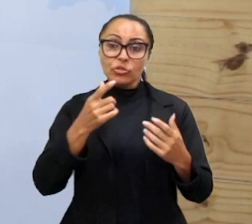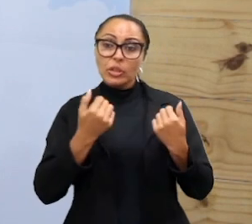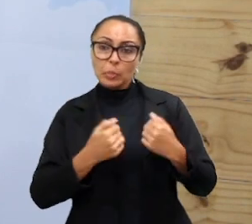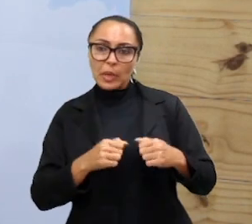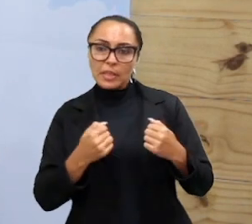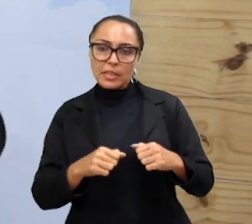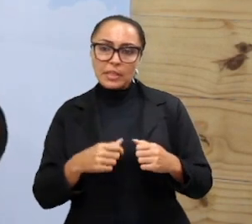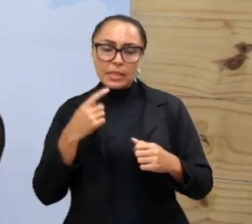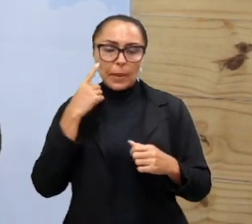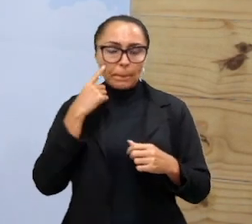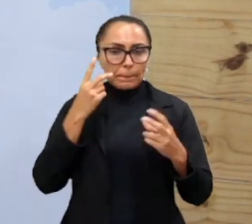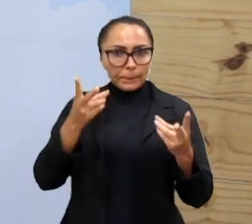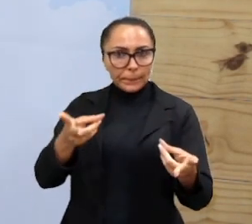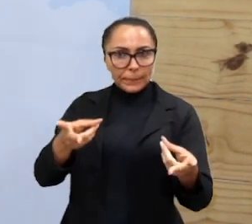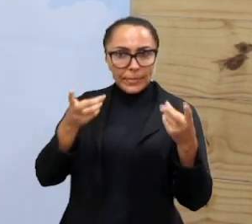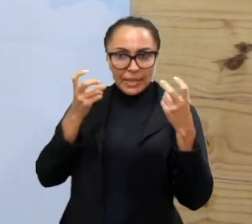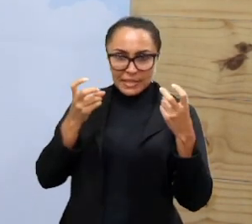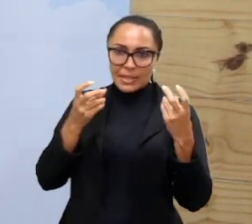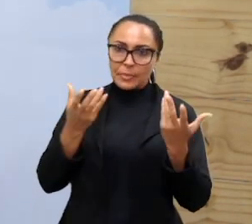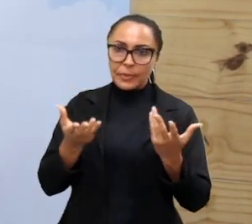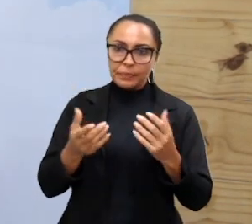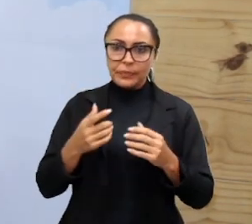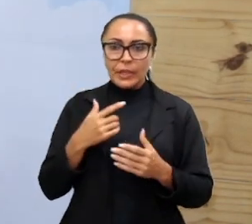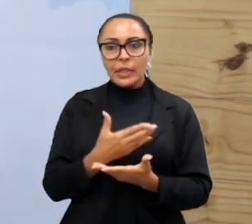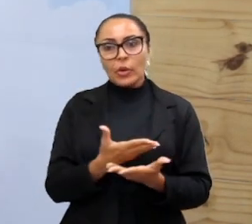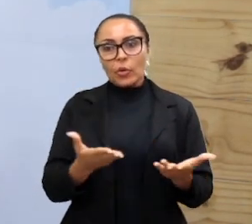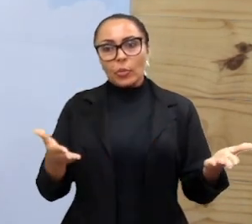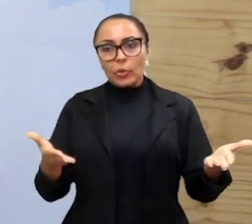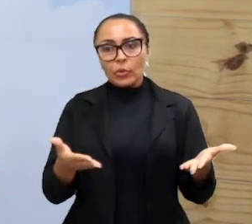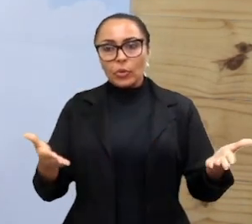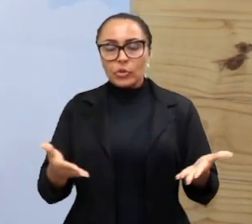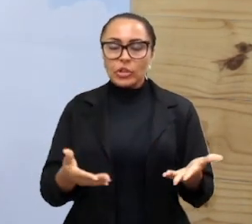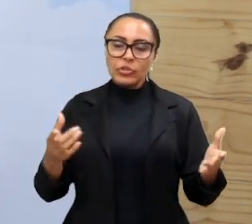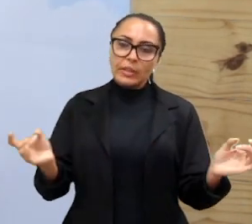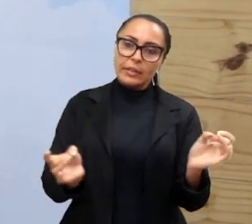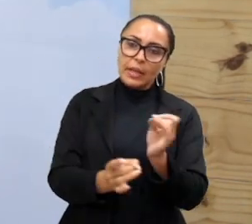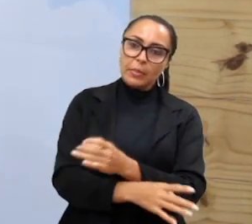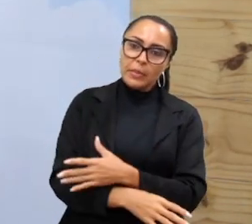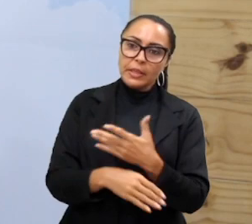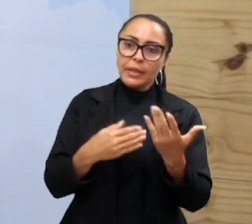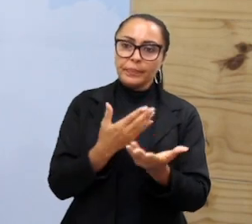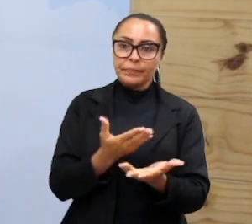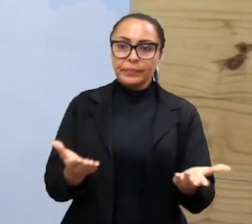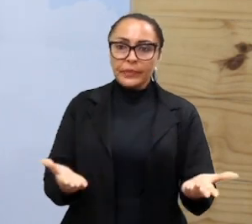para tudo isso, né? Então, por hoje, a gente se despede da